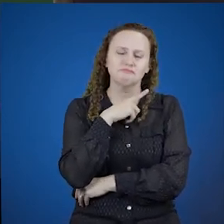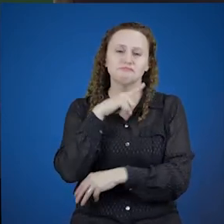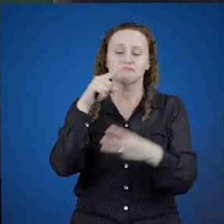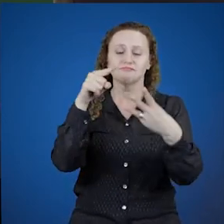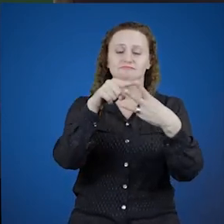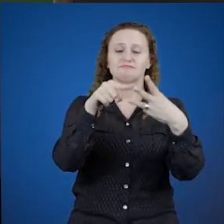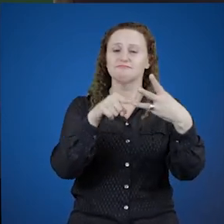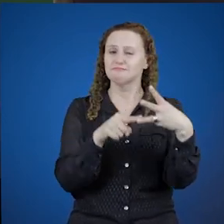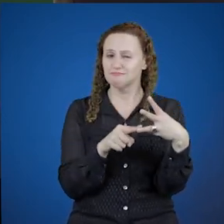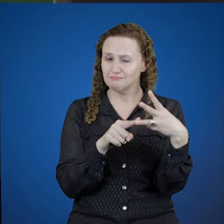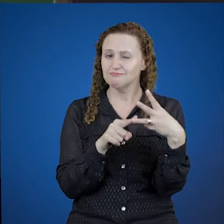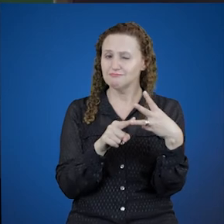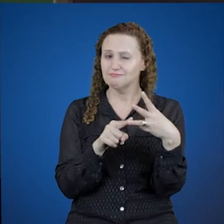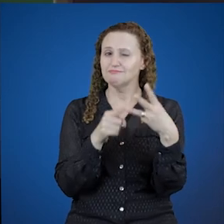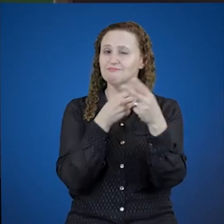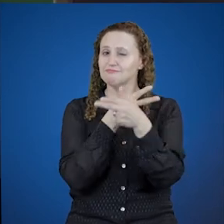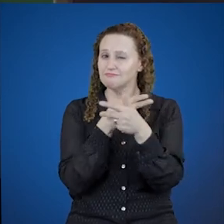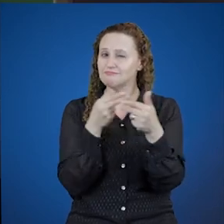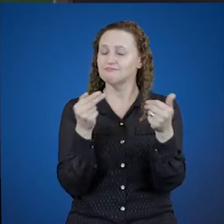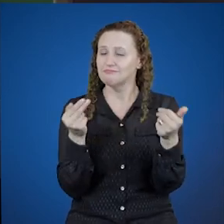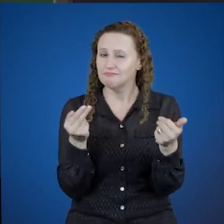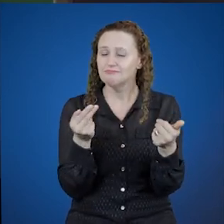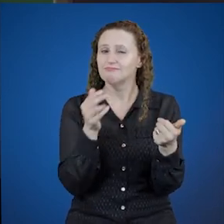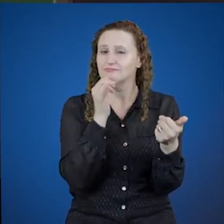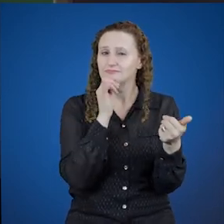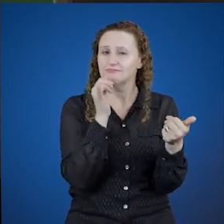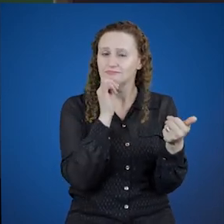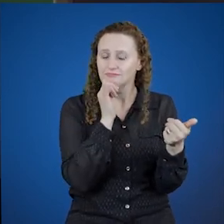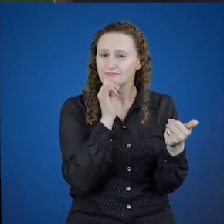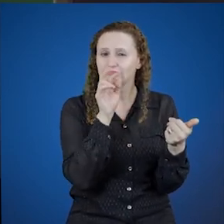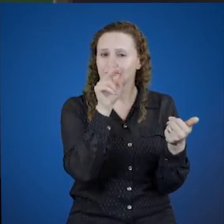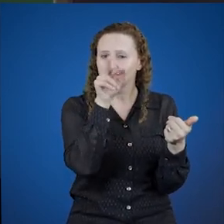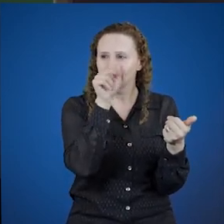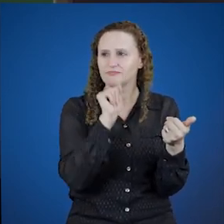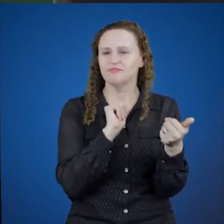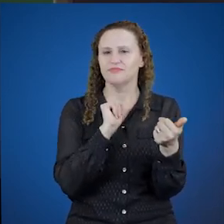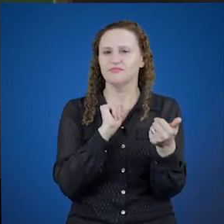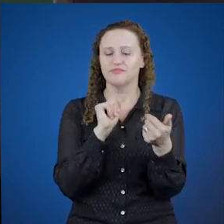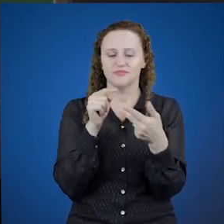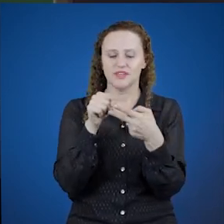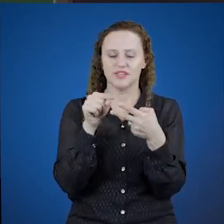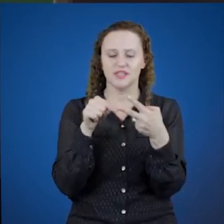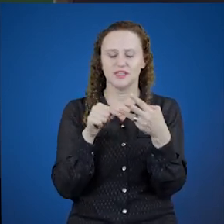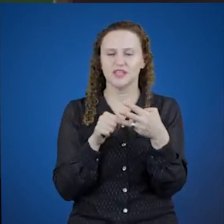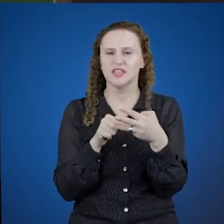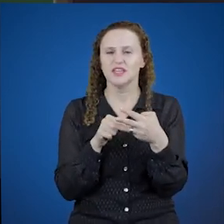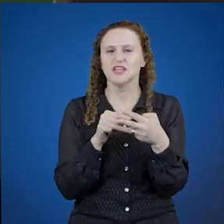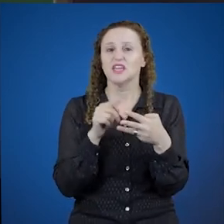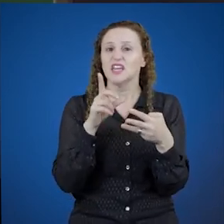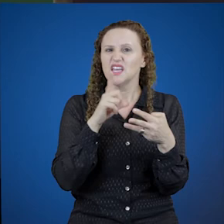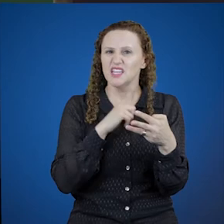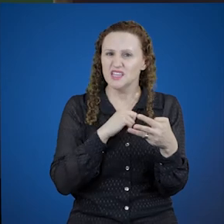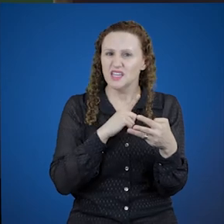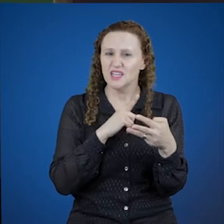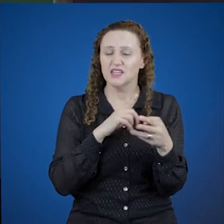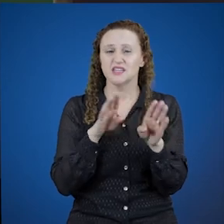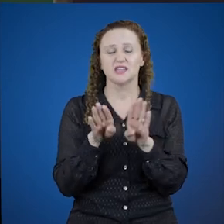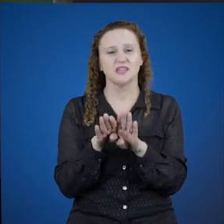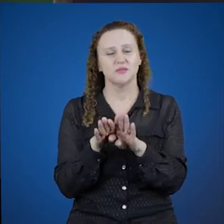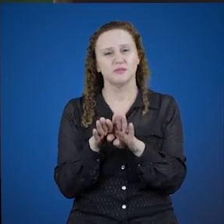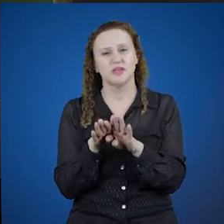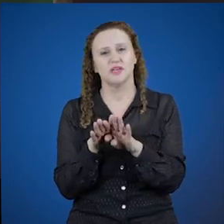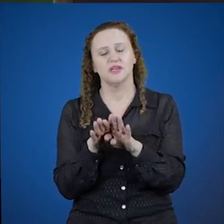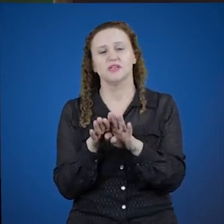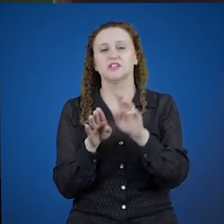três casos iguaizinhos que e nominativo e vocativo e ablativo e temos o genitivo